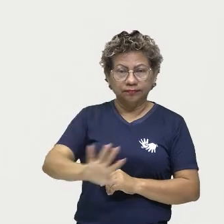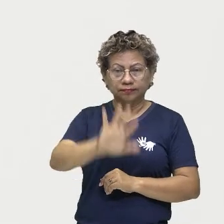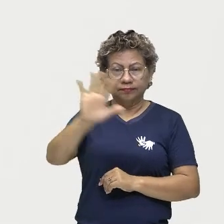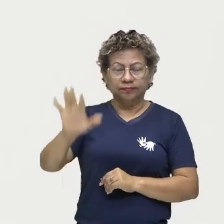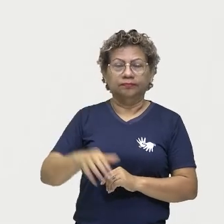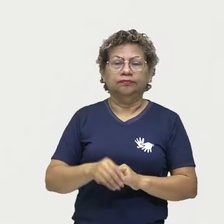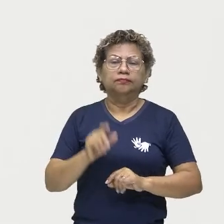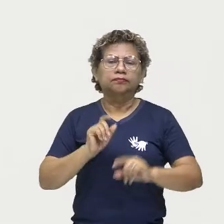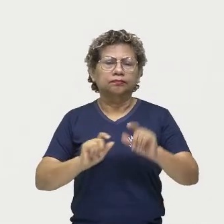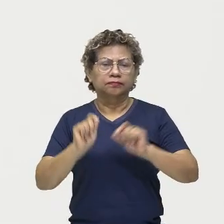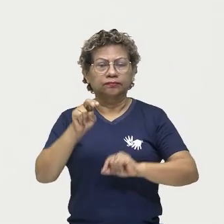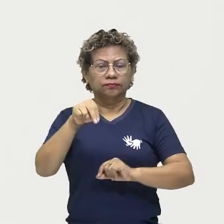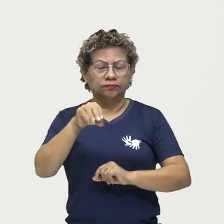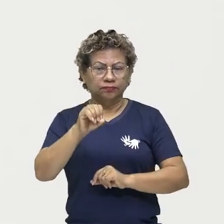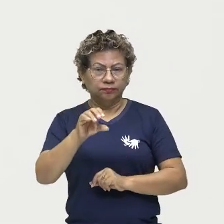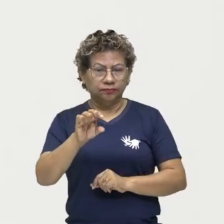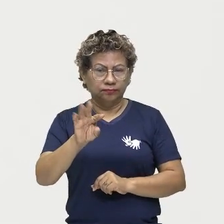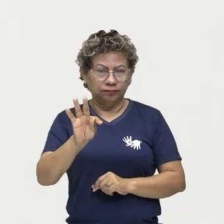Tá?